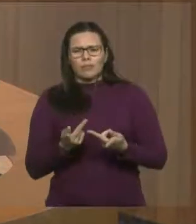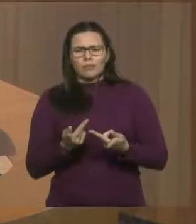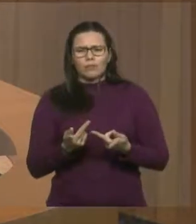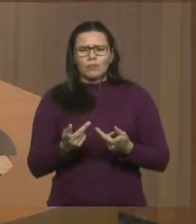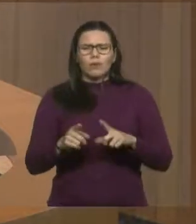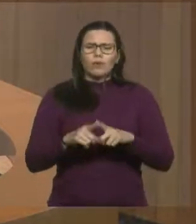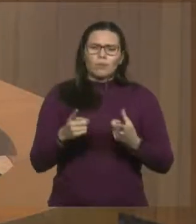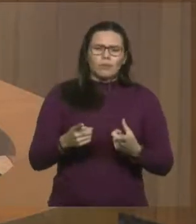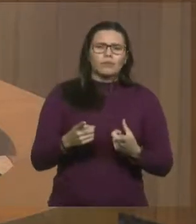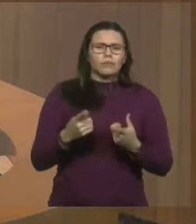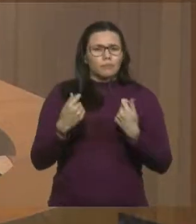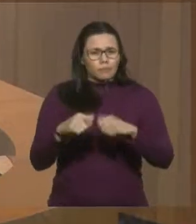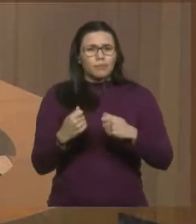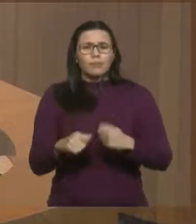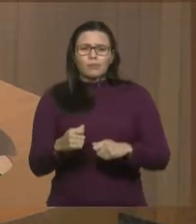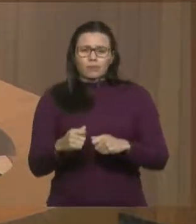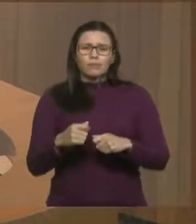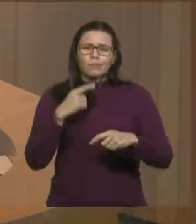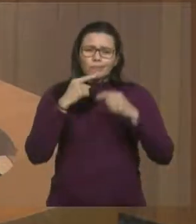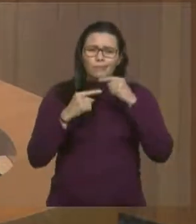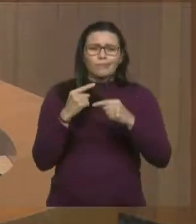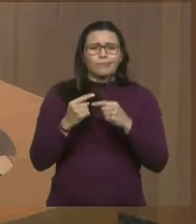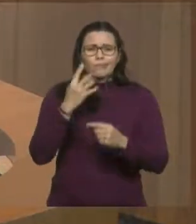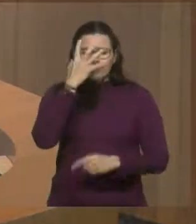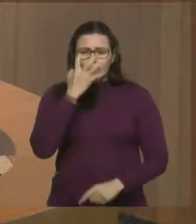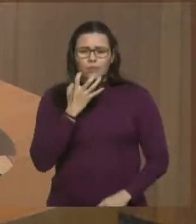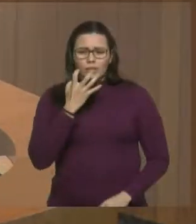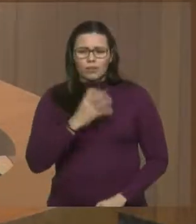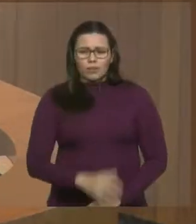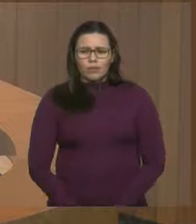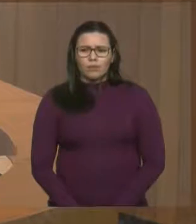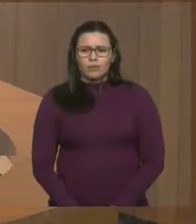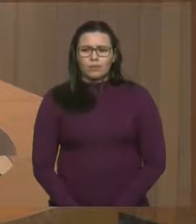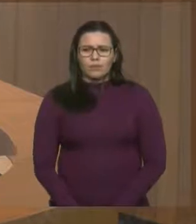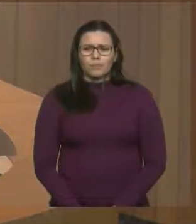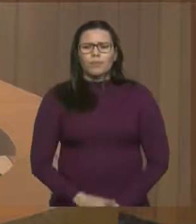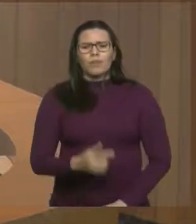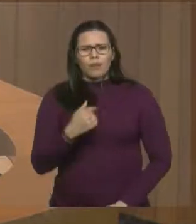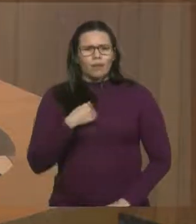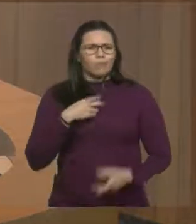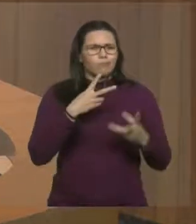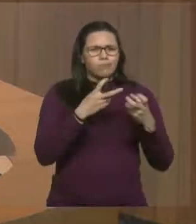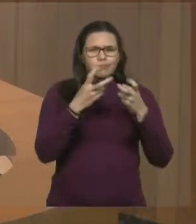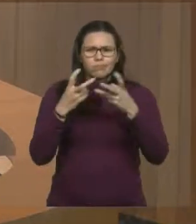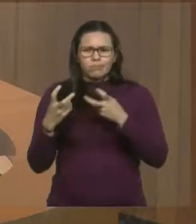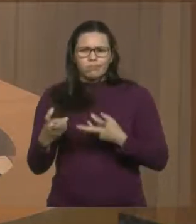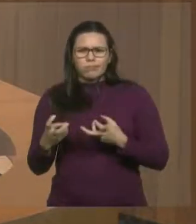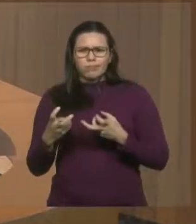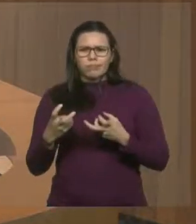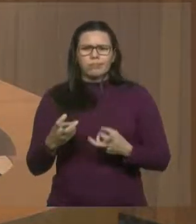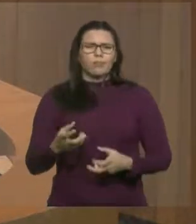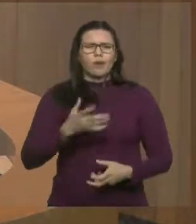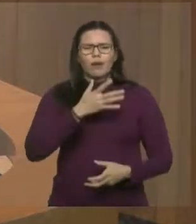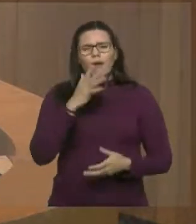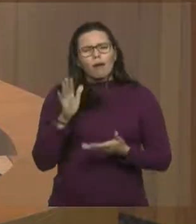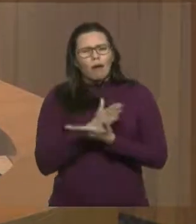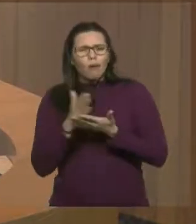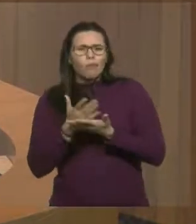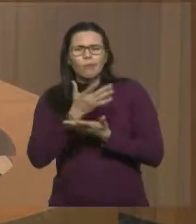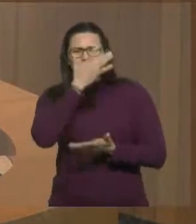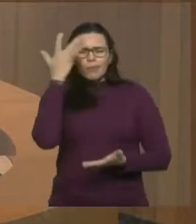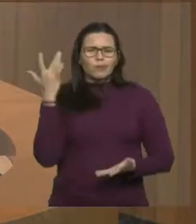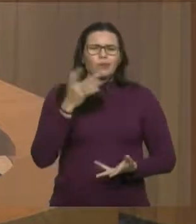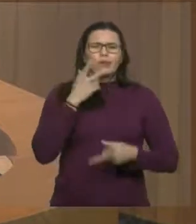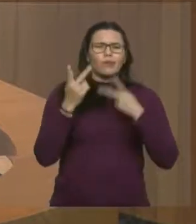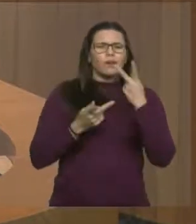discussão séria do problema. Tenta-se passar, e a gente vê isso de maneira recorrente, inclusive nos grandes veículos de imprensa, que o Fundo de